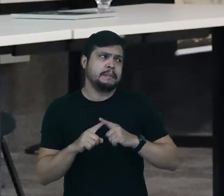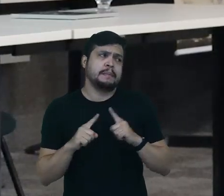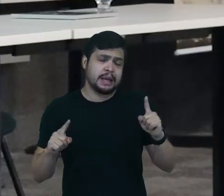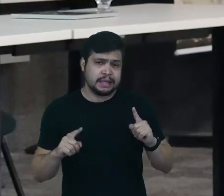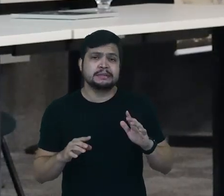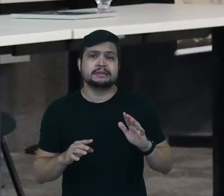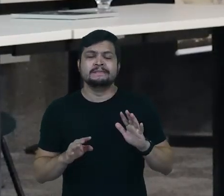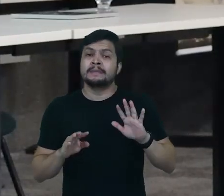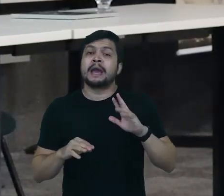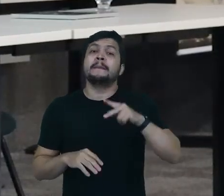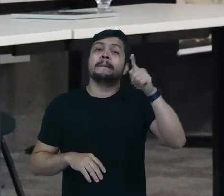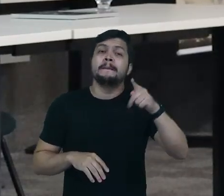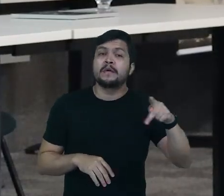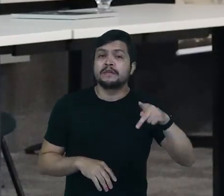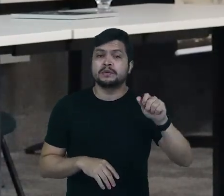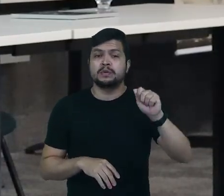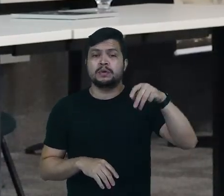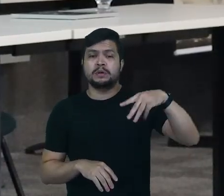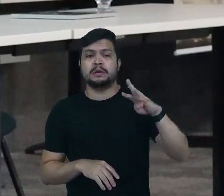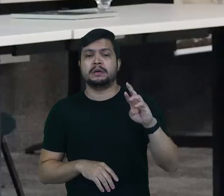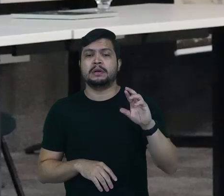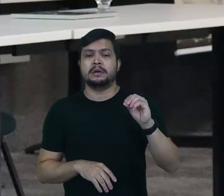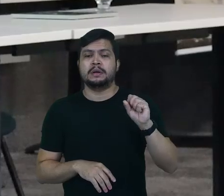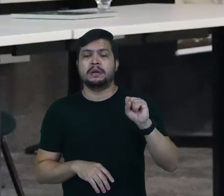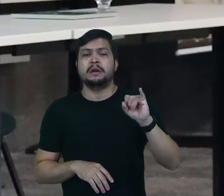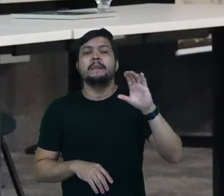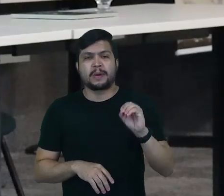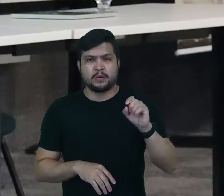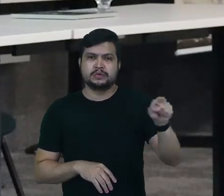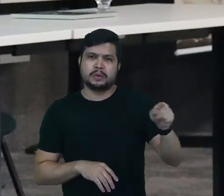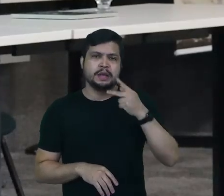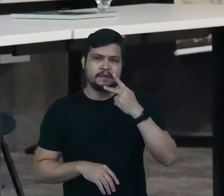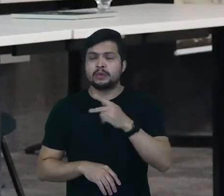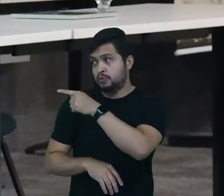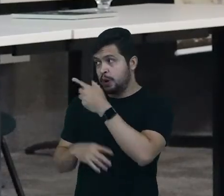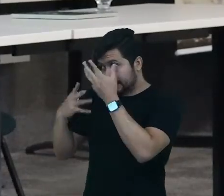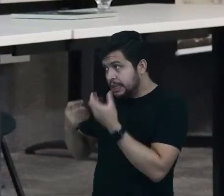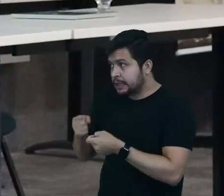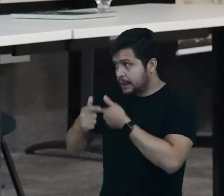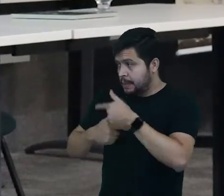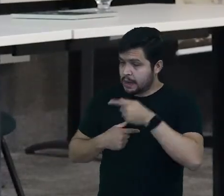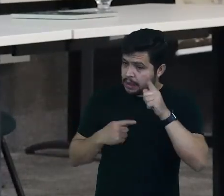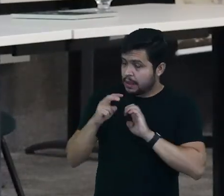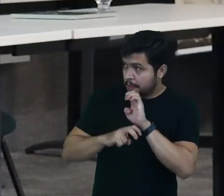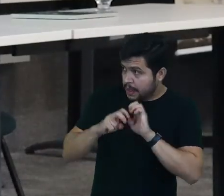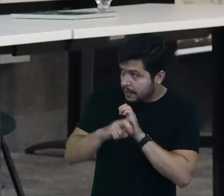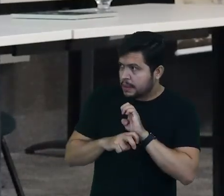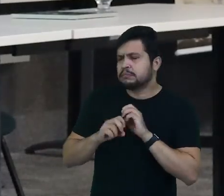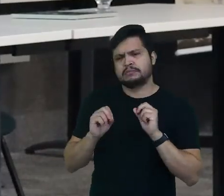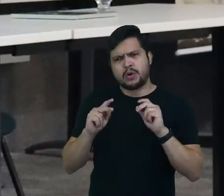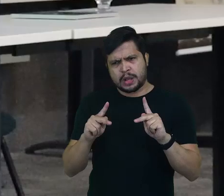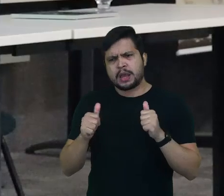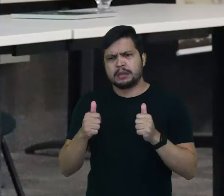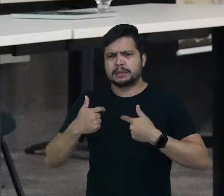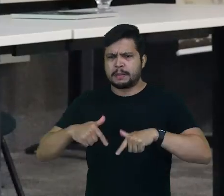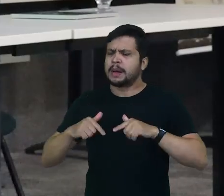foi o suficiente. Foi o professor Ambrosio que disse, olha, se você aceitar, vai ser ótimo, você vai ser um excelente assistente da Embrapa.